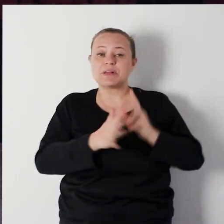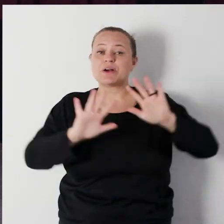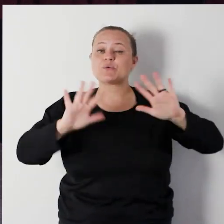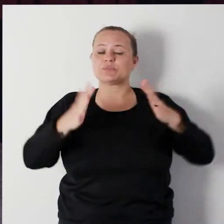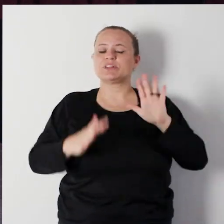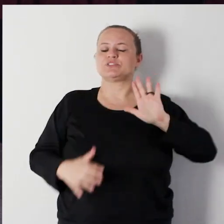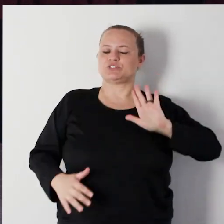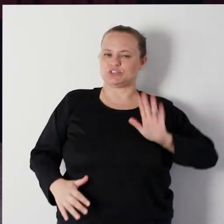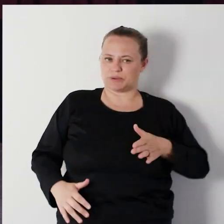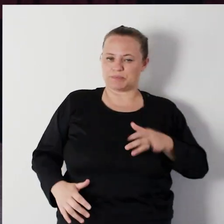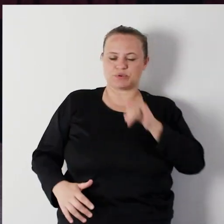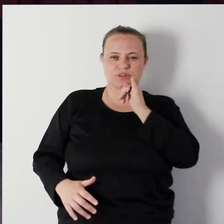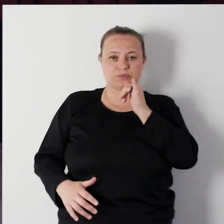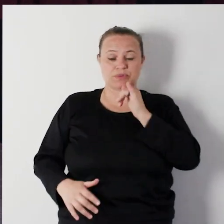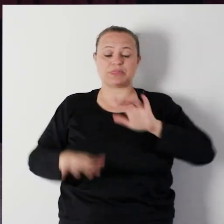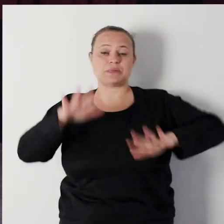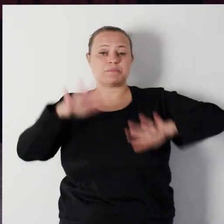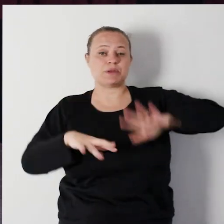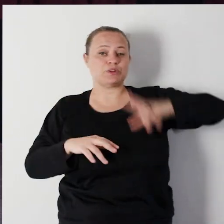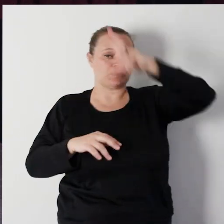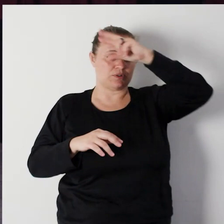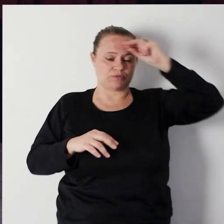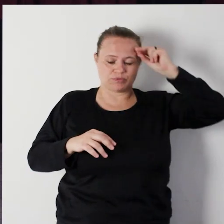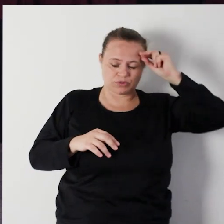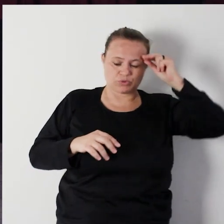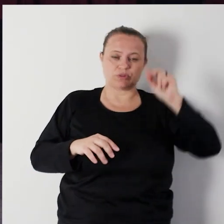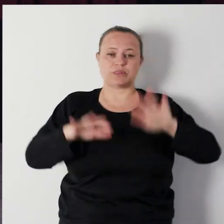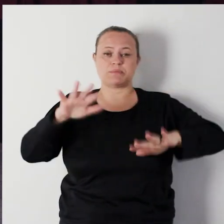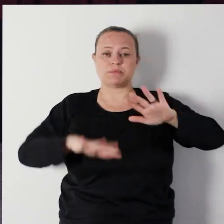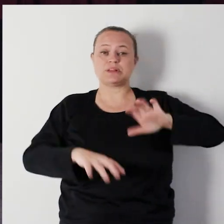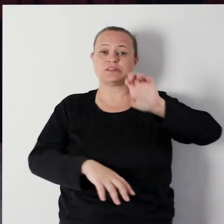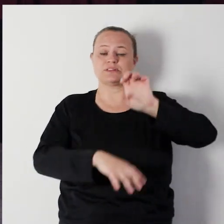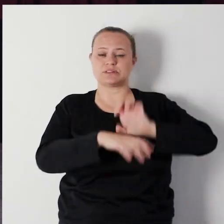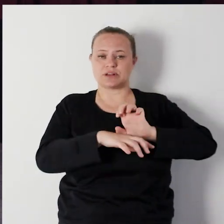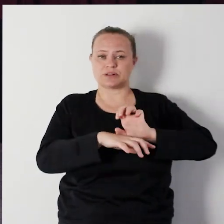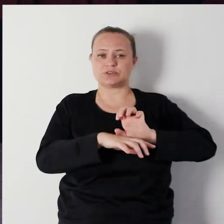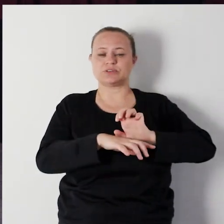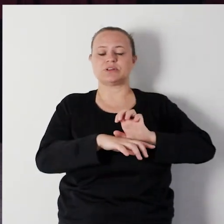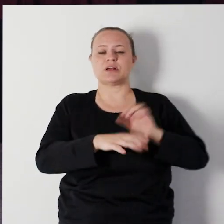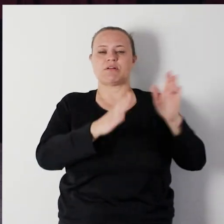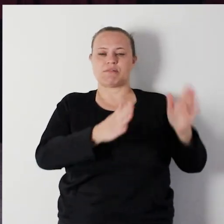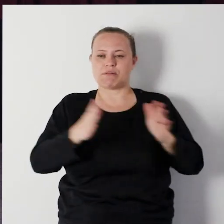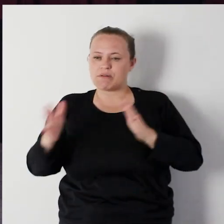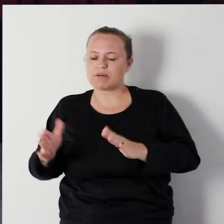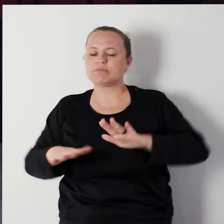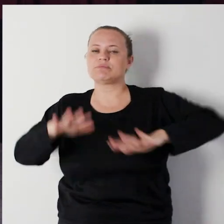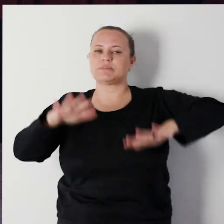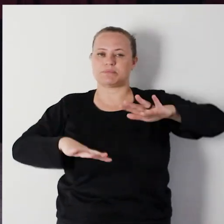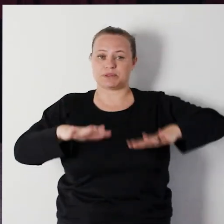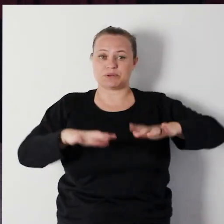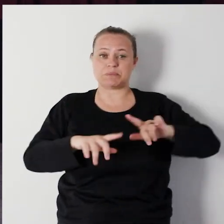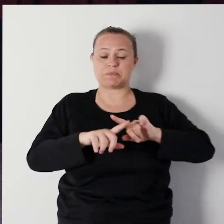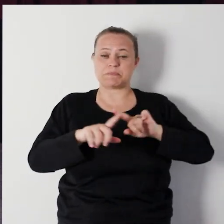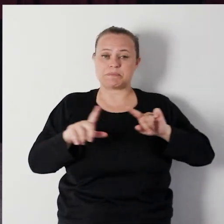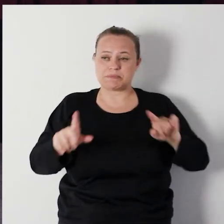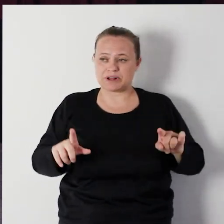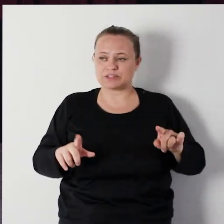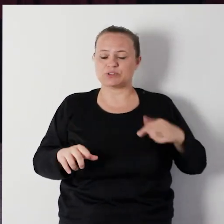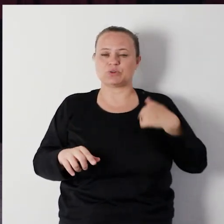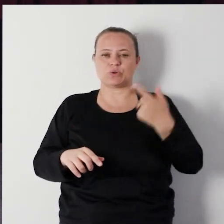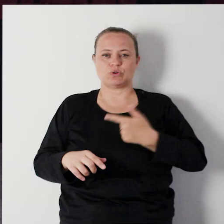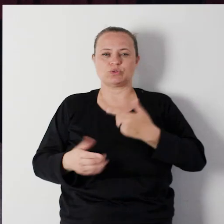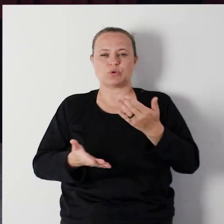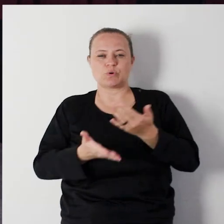de certa forma, vem acontecendo, certo? Ela vai variar de município, ela vai variar de estado para estado, de segmento